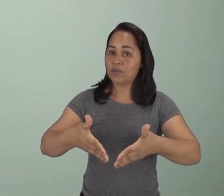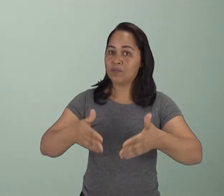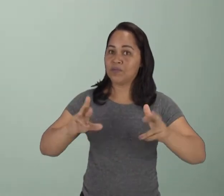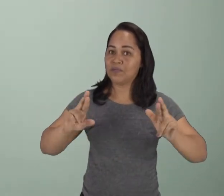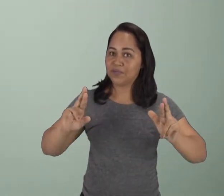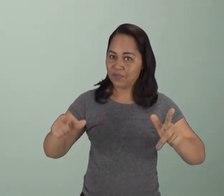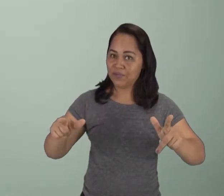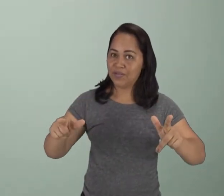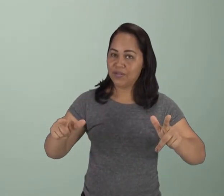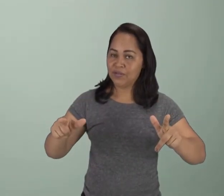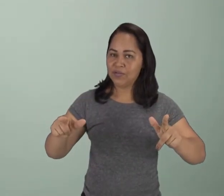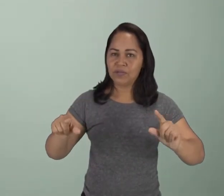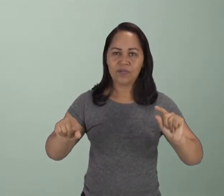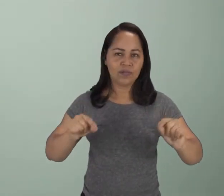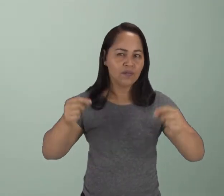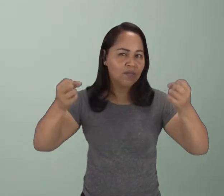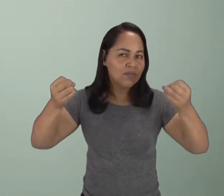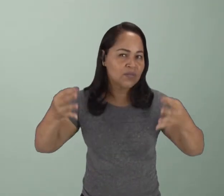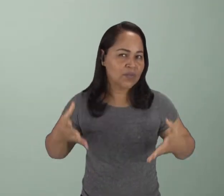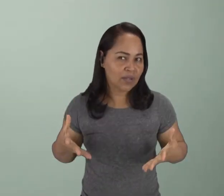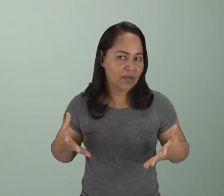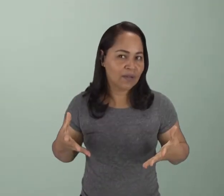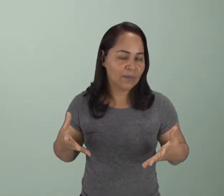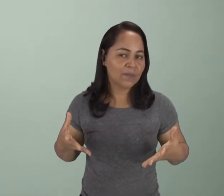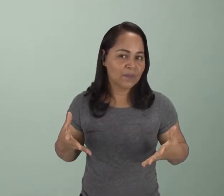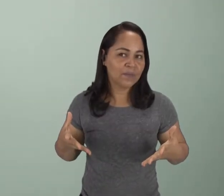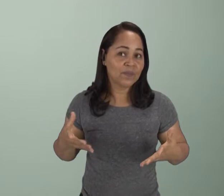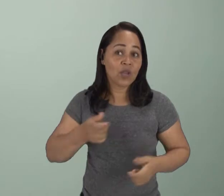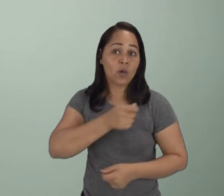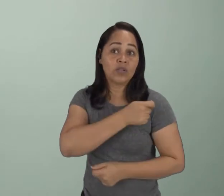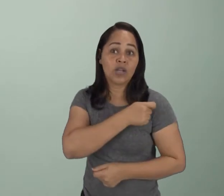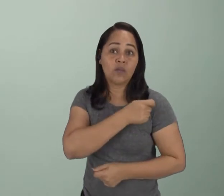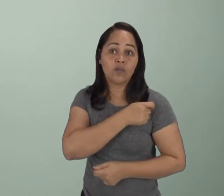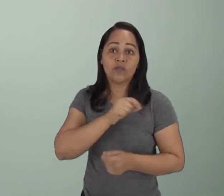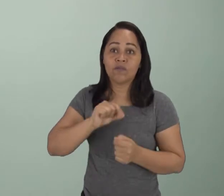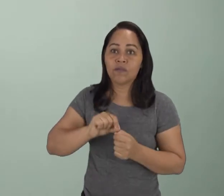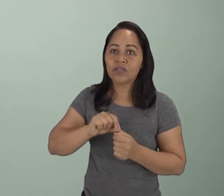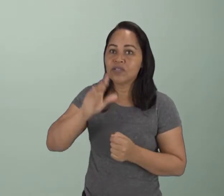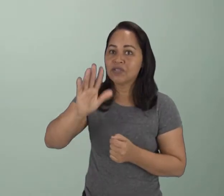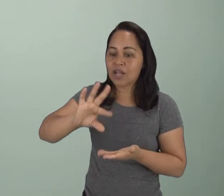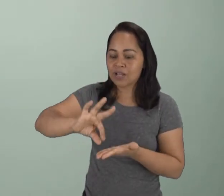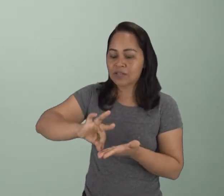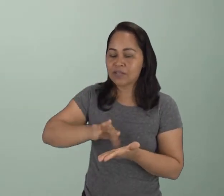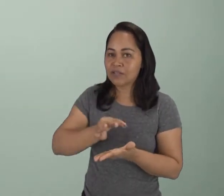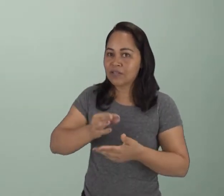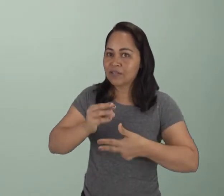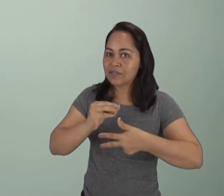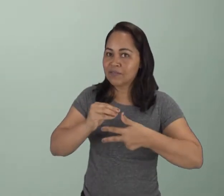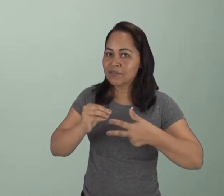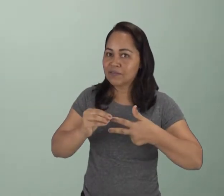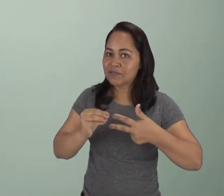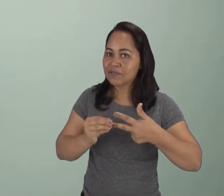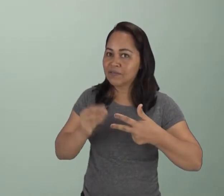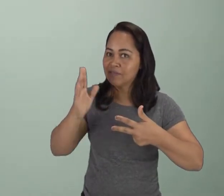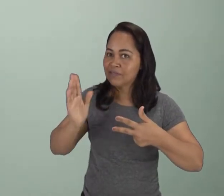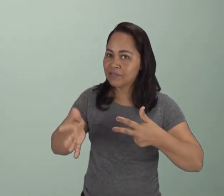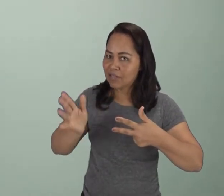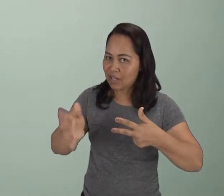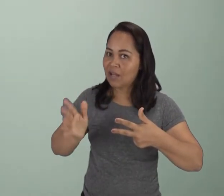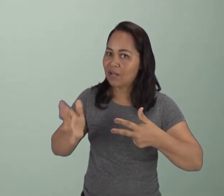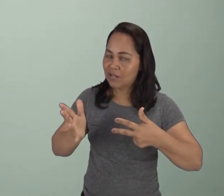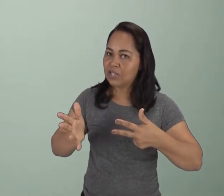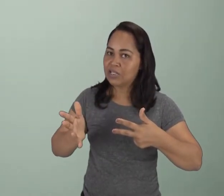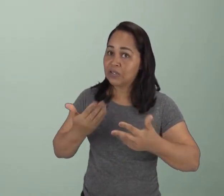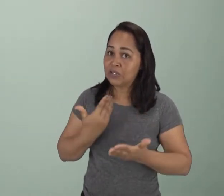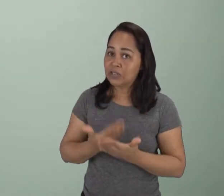diferente. Nós vamos falar hoje diretamente aos alunos que prestarão o Exame Nacional do Ensino Médio, o Enem. O foco dessas